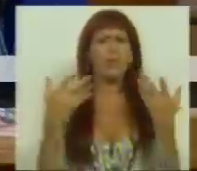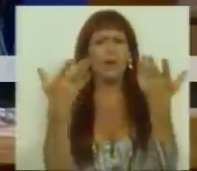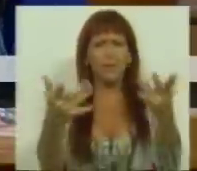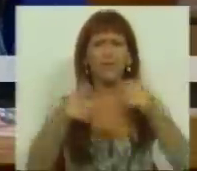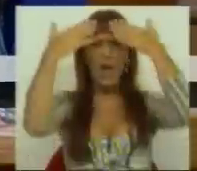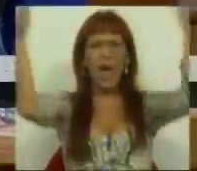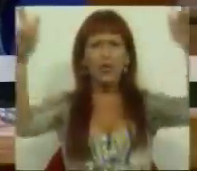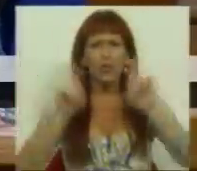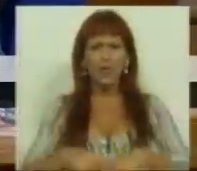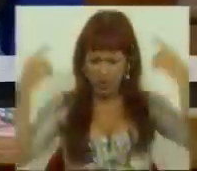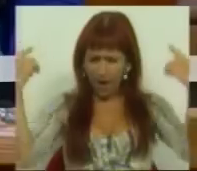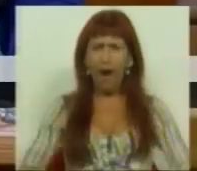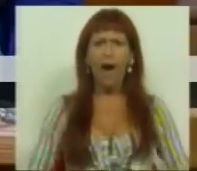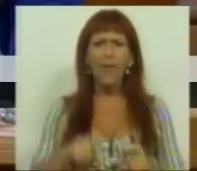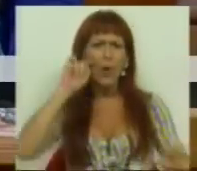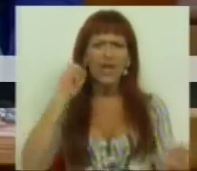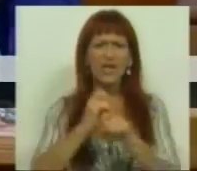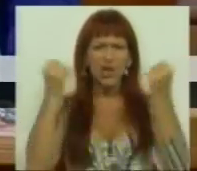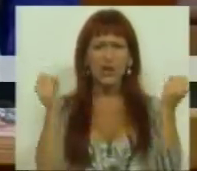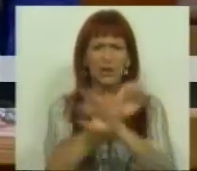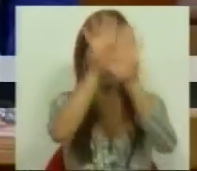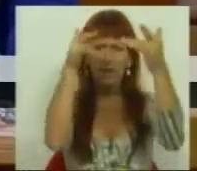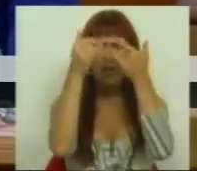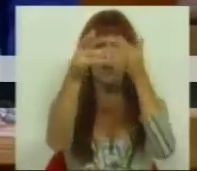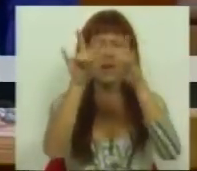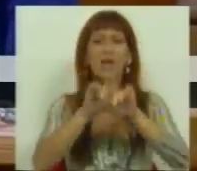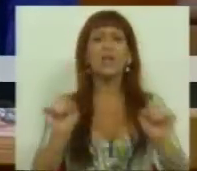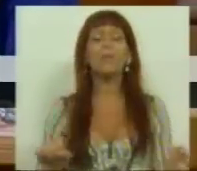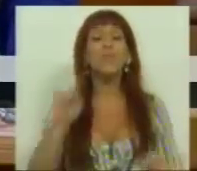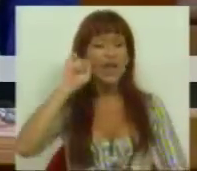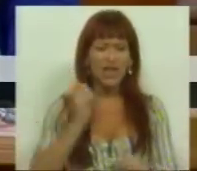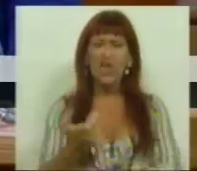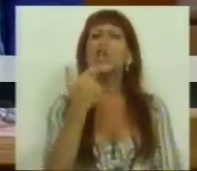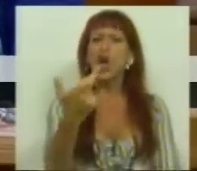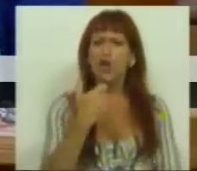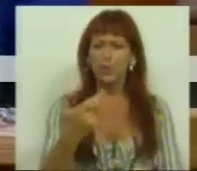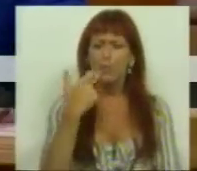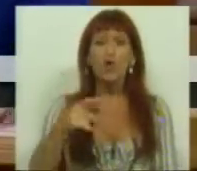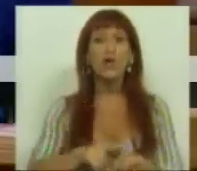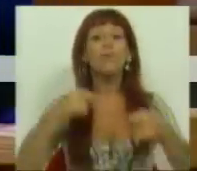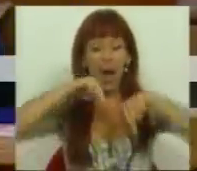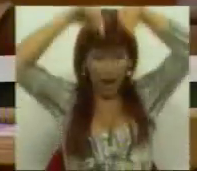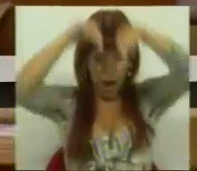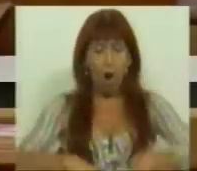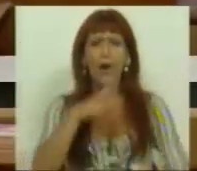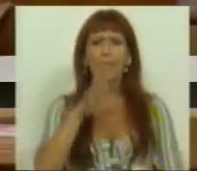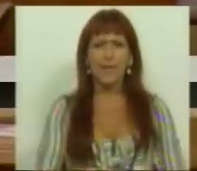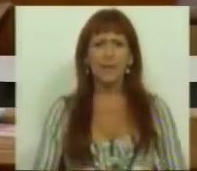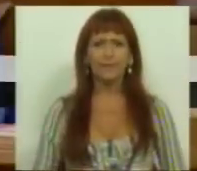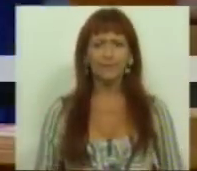A democracia exige transparência, exige clareza e exige respostas e exige-as agora, disse.